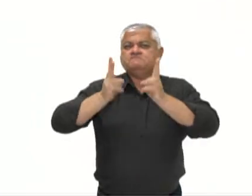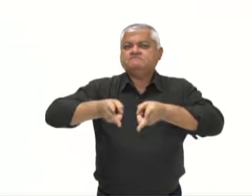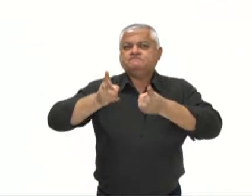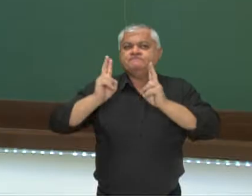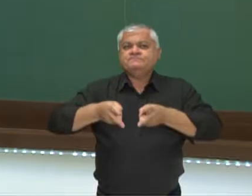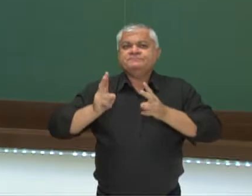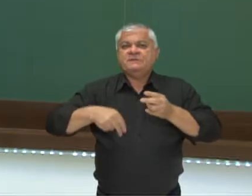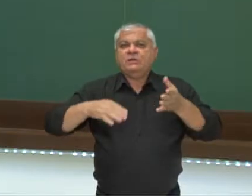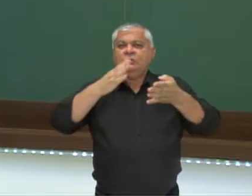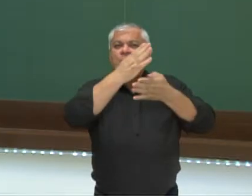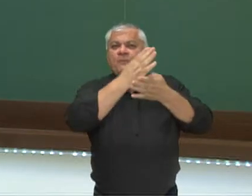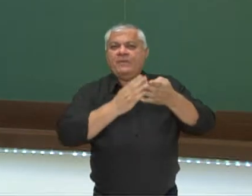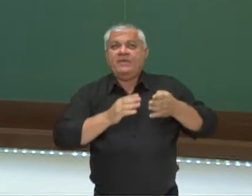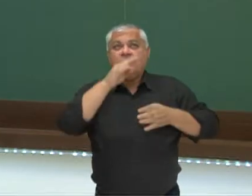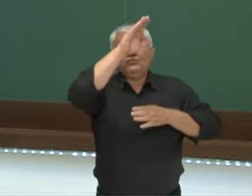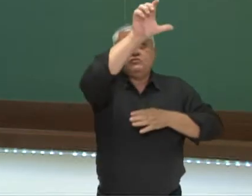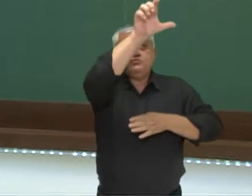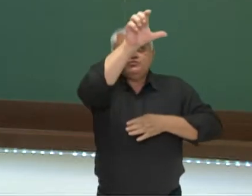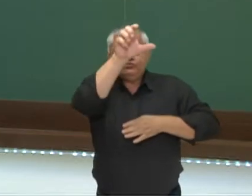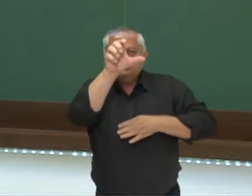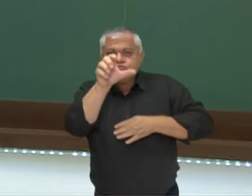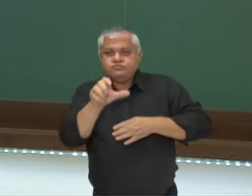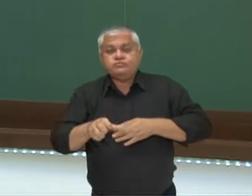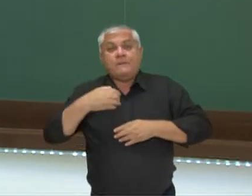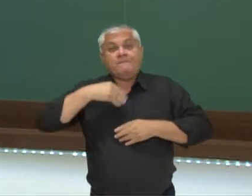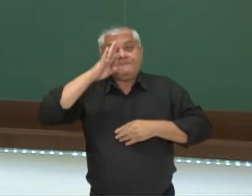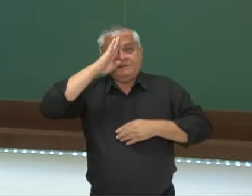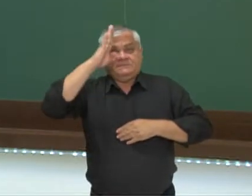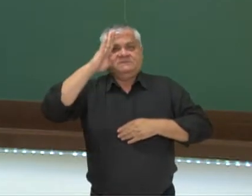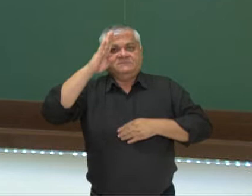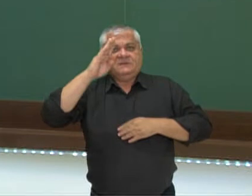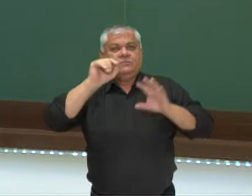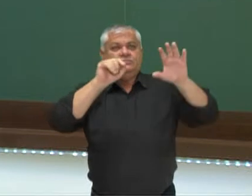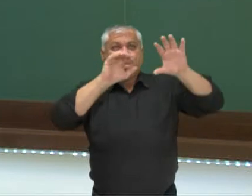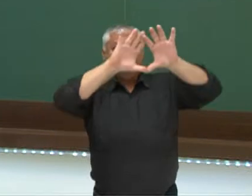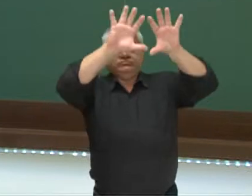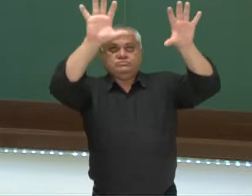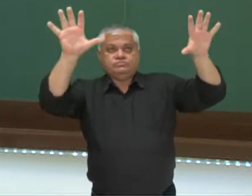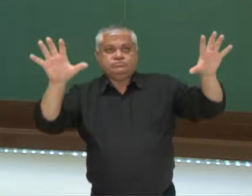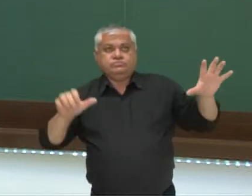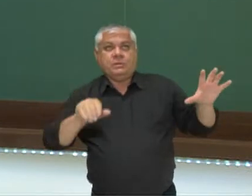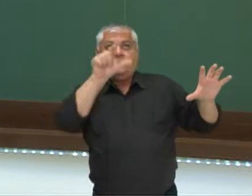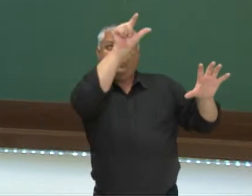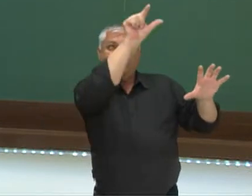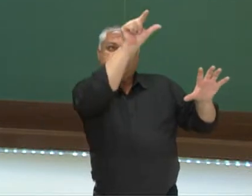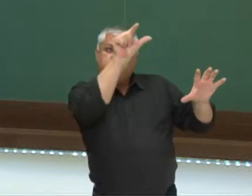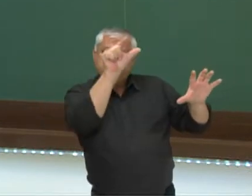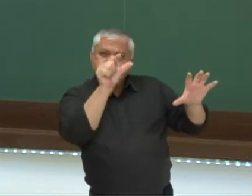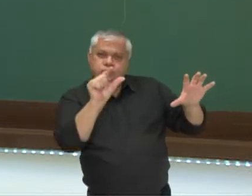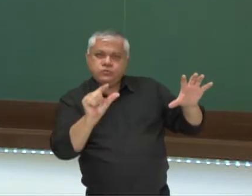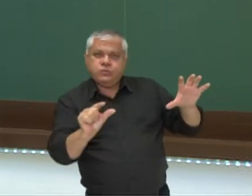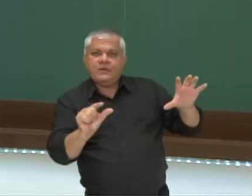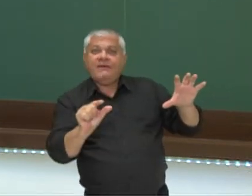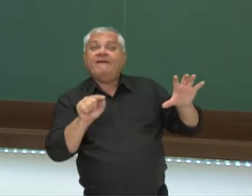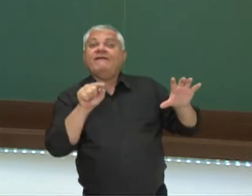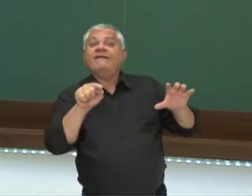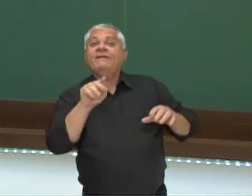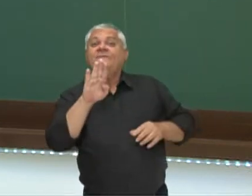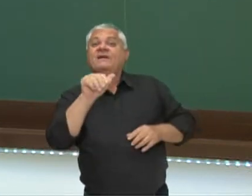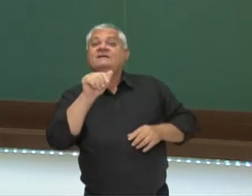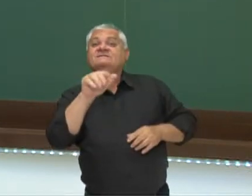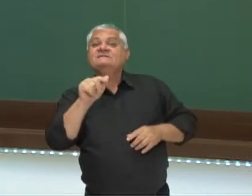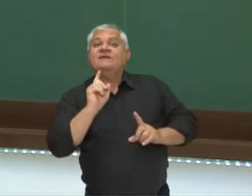meio dessa bacia, em uma área, um rio principal. E toda vez que se delimita uma bacia hidrográfica, está